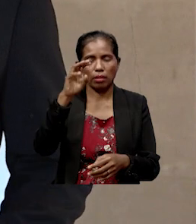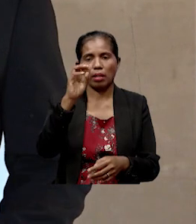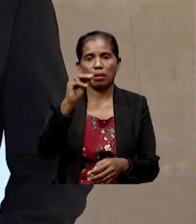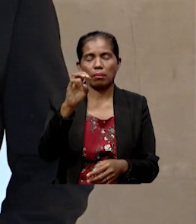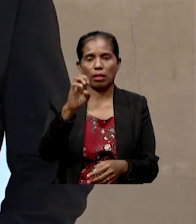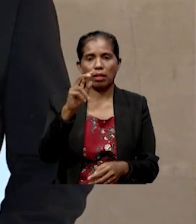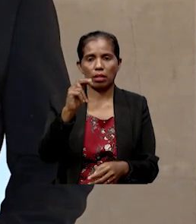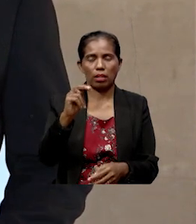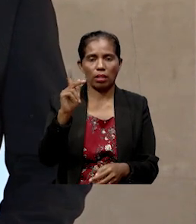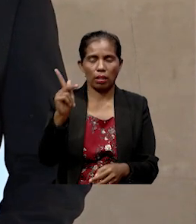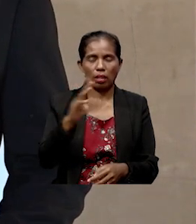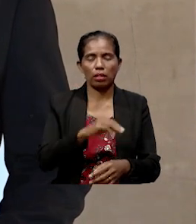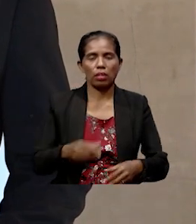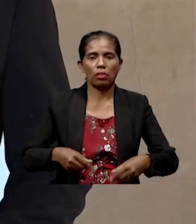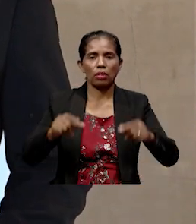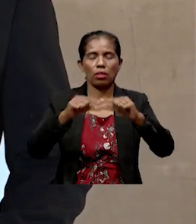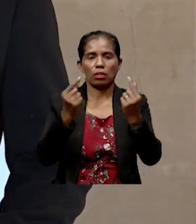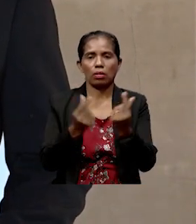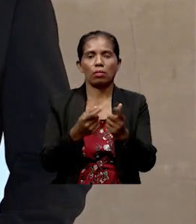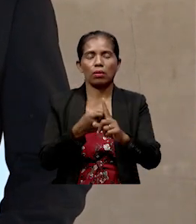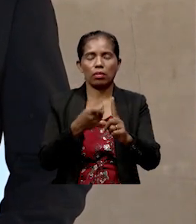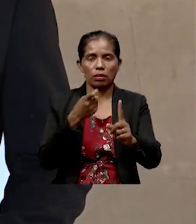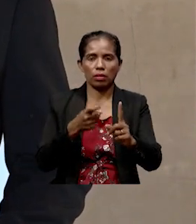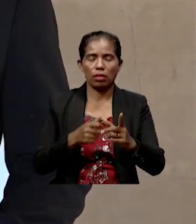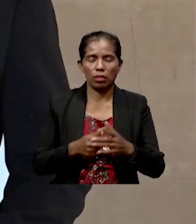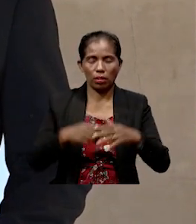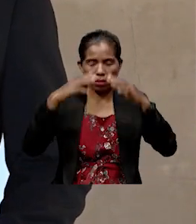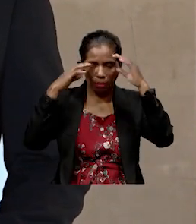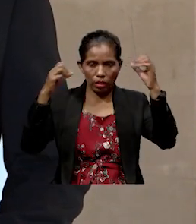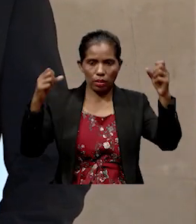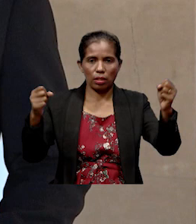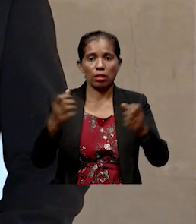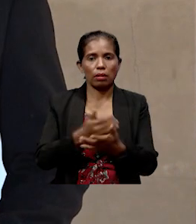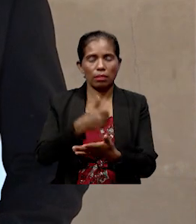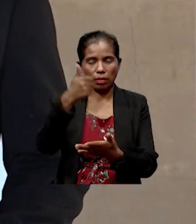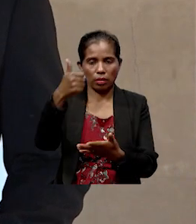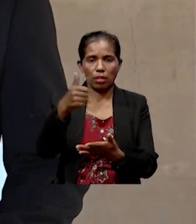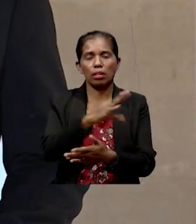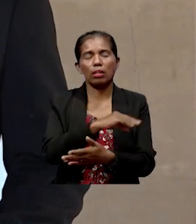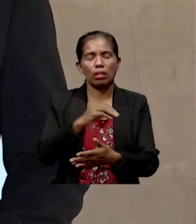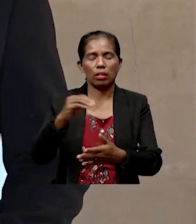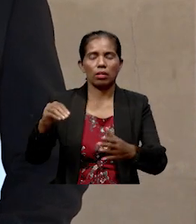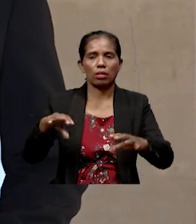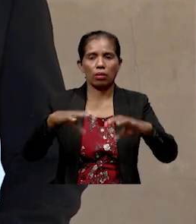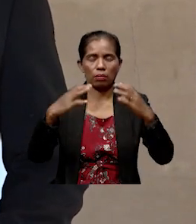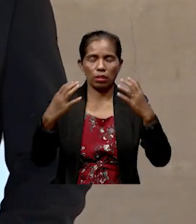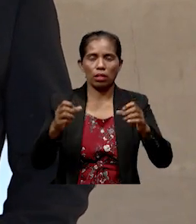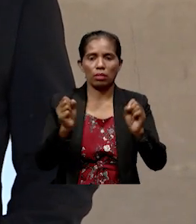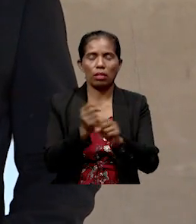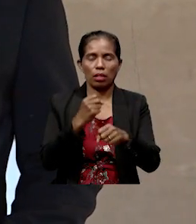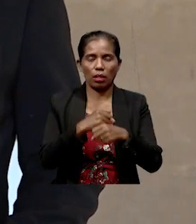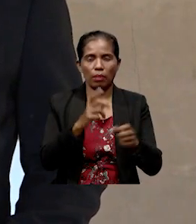integra equipa se presidente eleito União e a comissão organizadora vou para a preparação